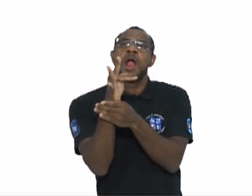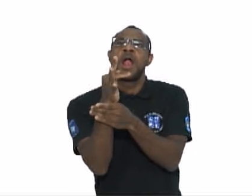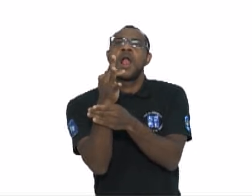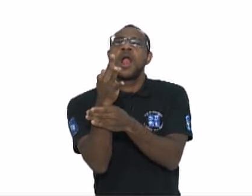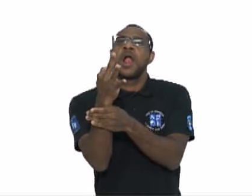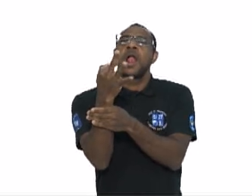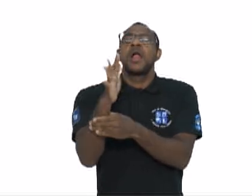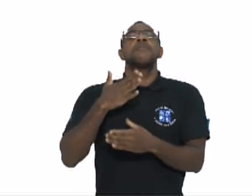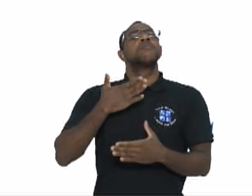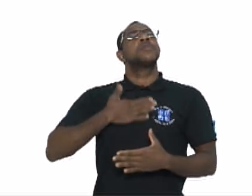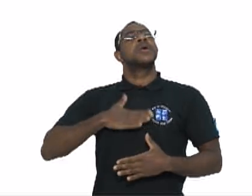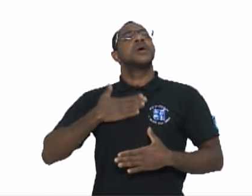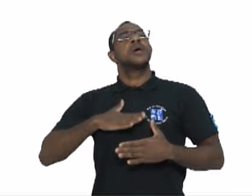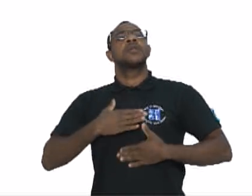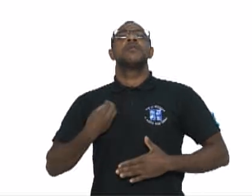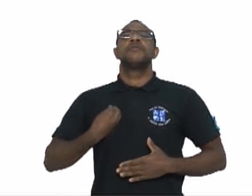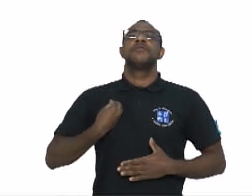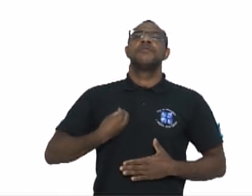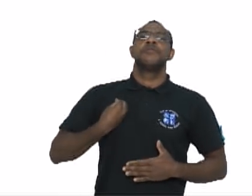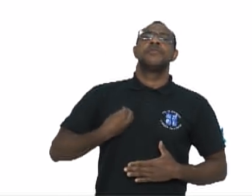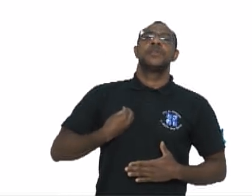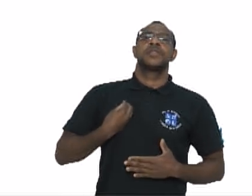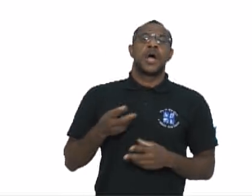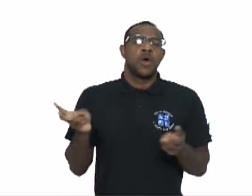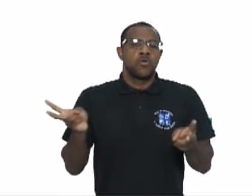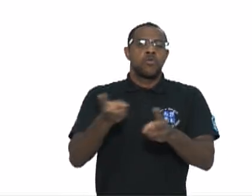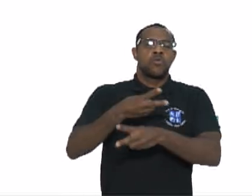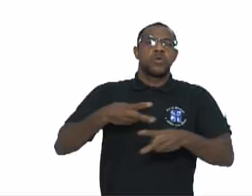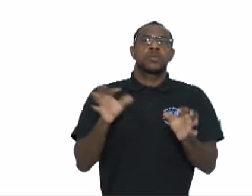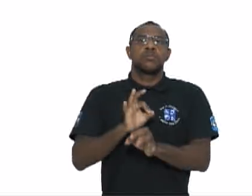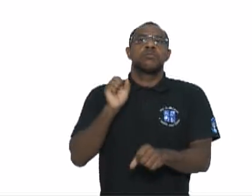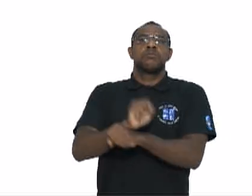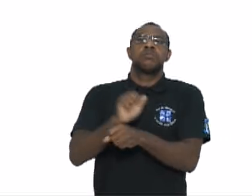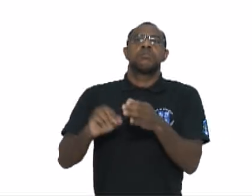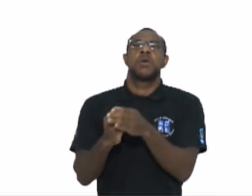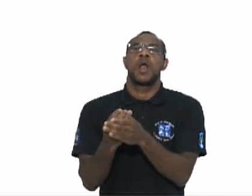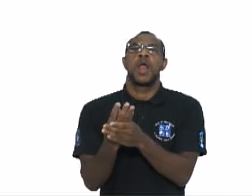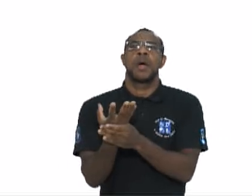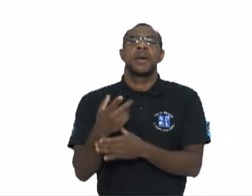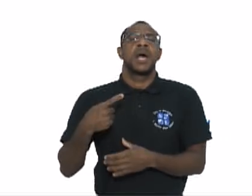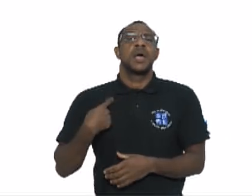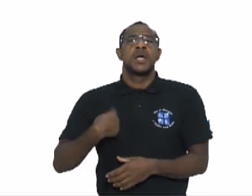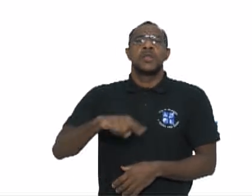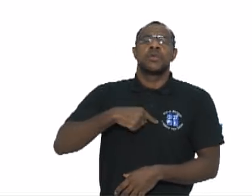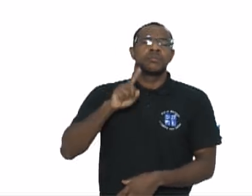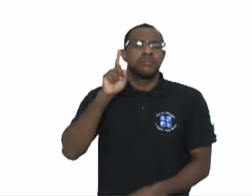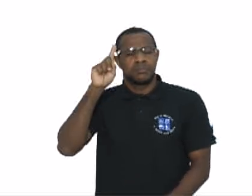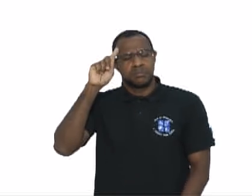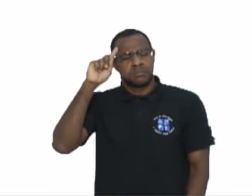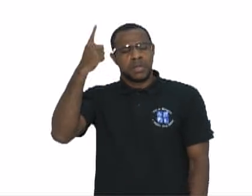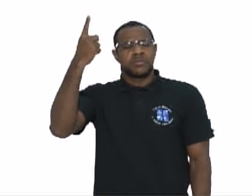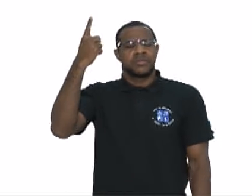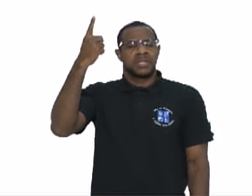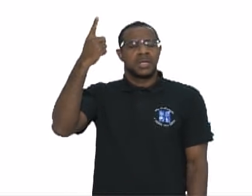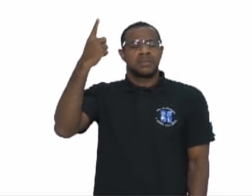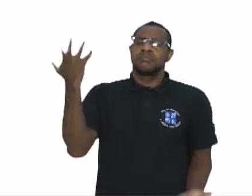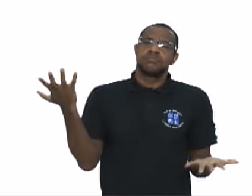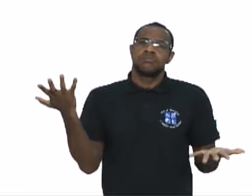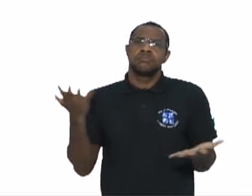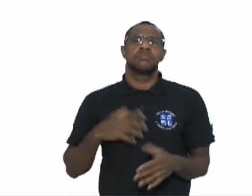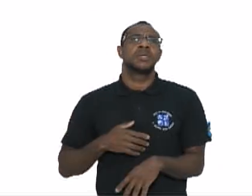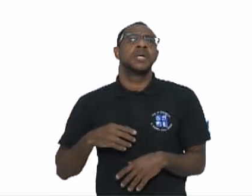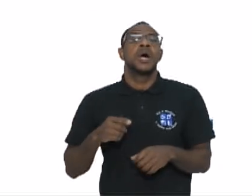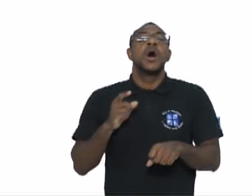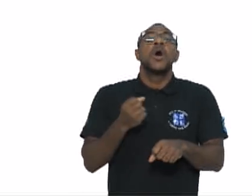tranquilas, vividas, se entregam ao vento. Mas a gente não sabe adivinhar. A gente não sabe porque quanto